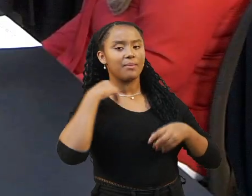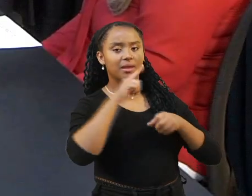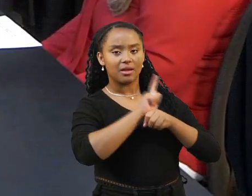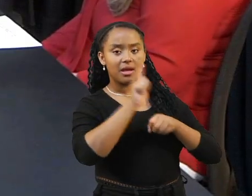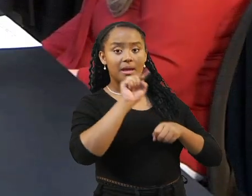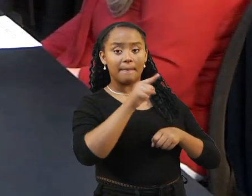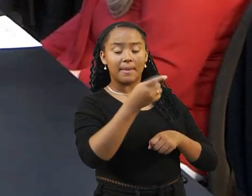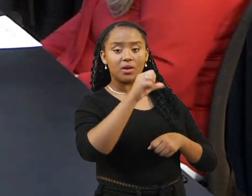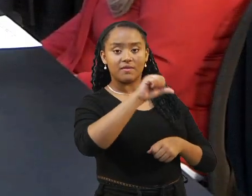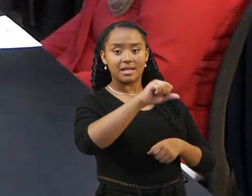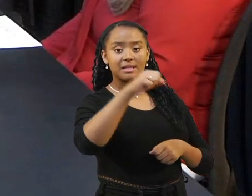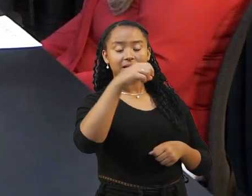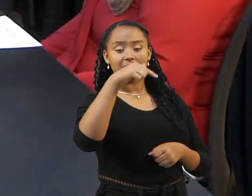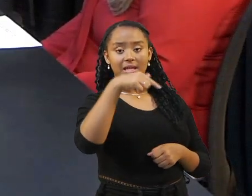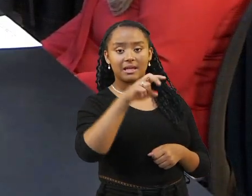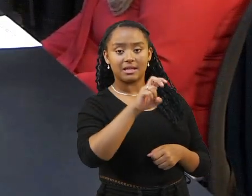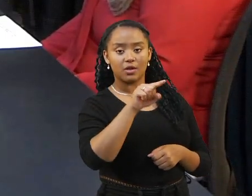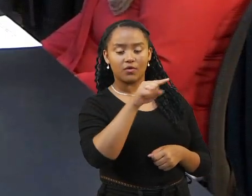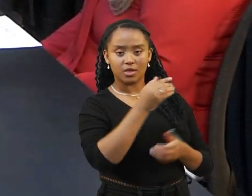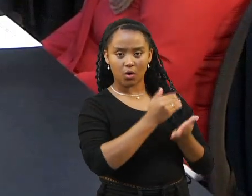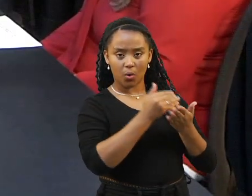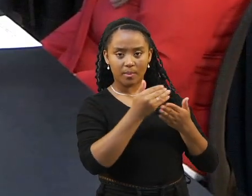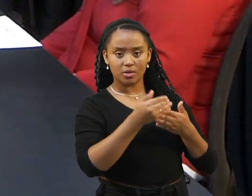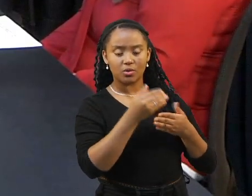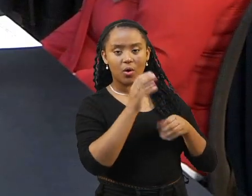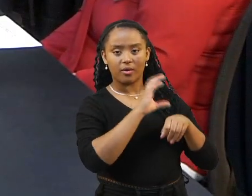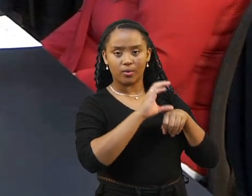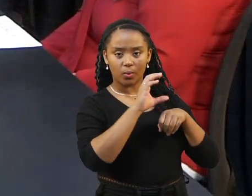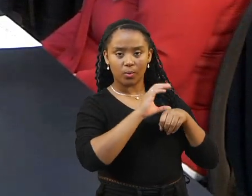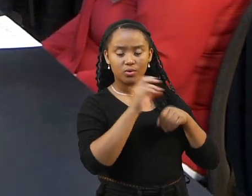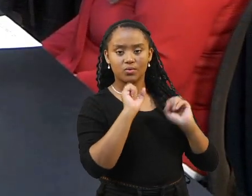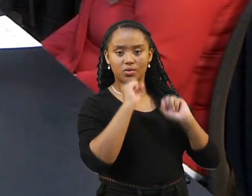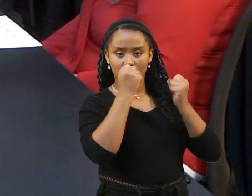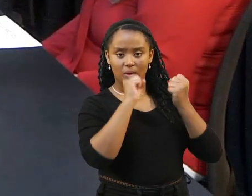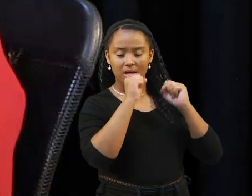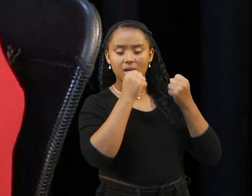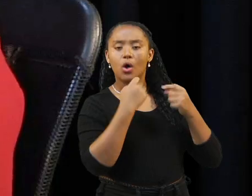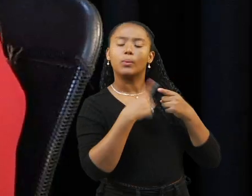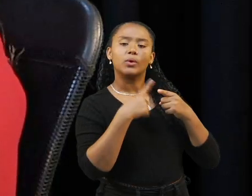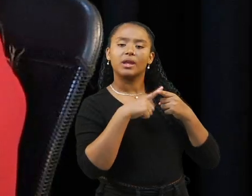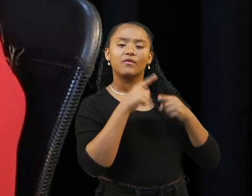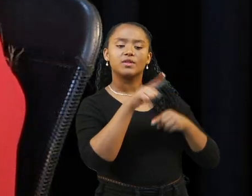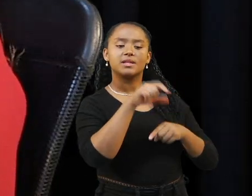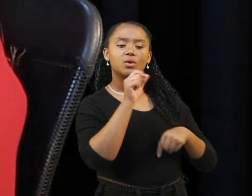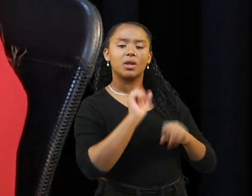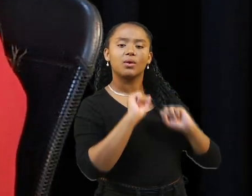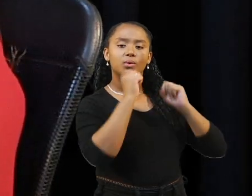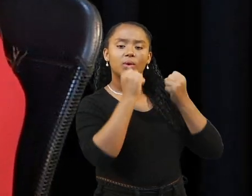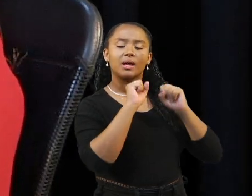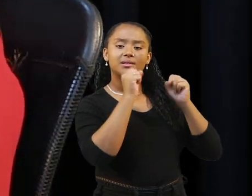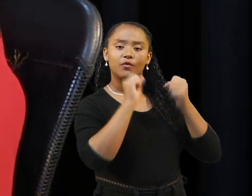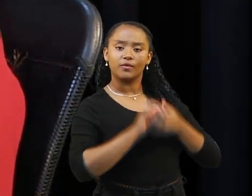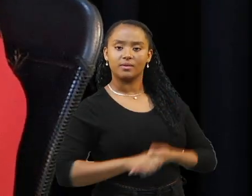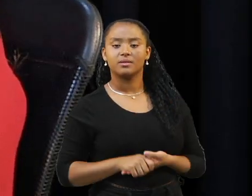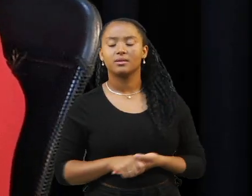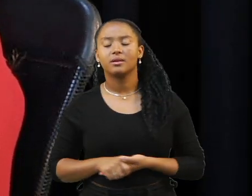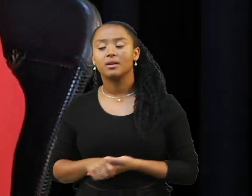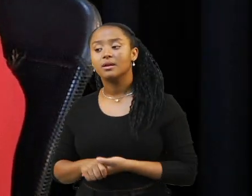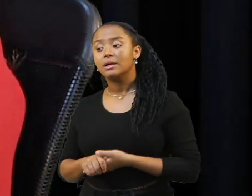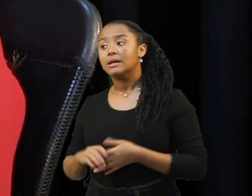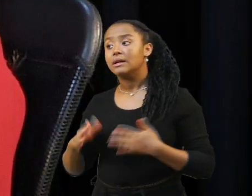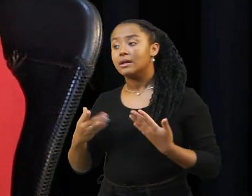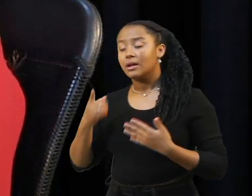em 1975 a senhora começou a cursar Educação Física. Por que essa graduação na sua